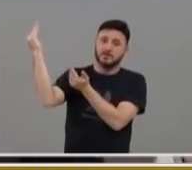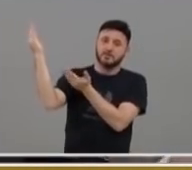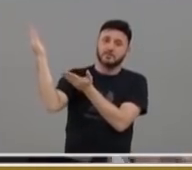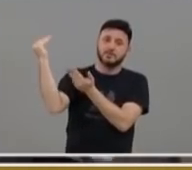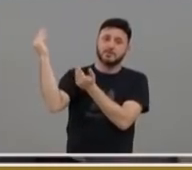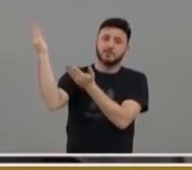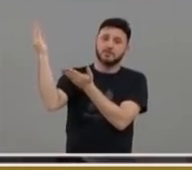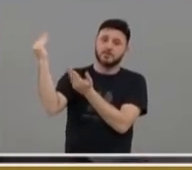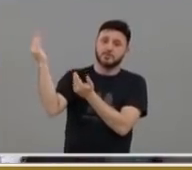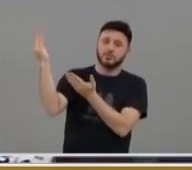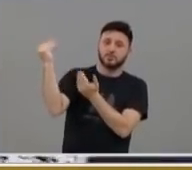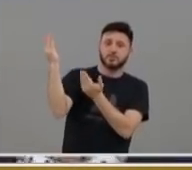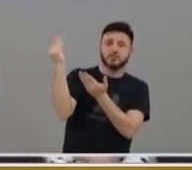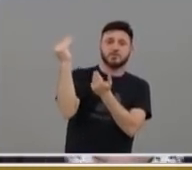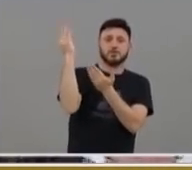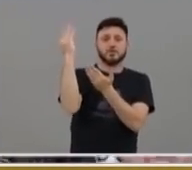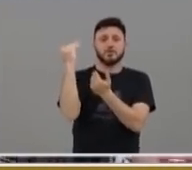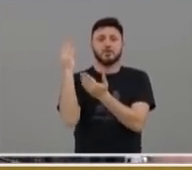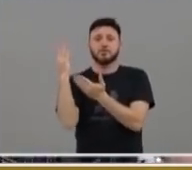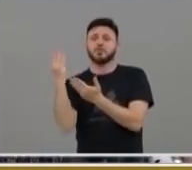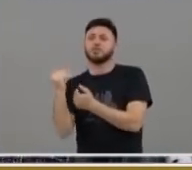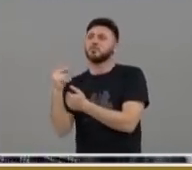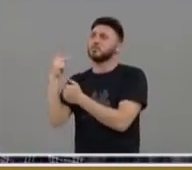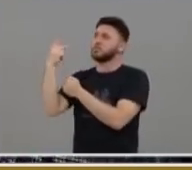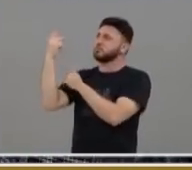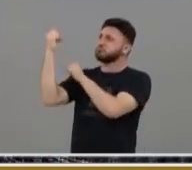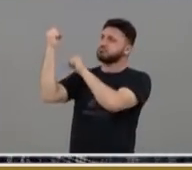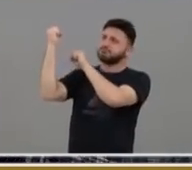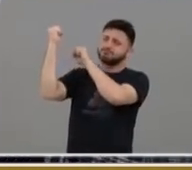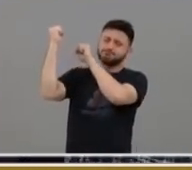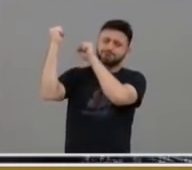vem Espírito Santo,